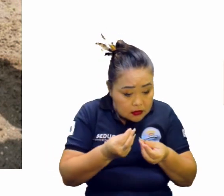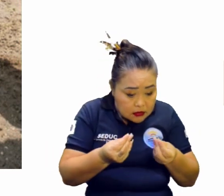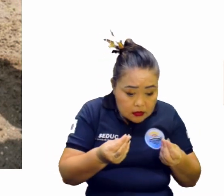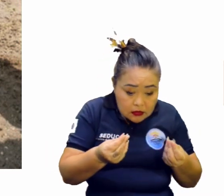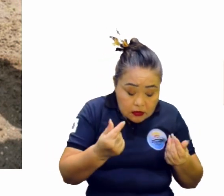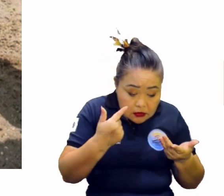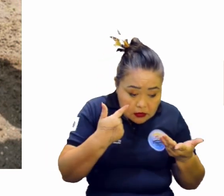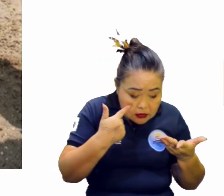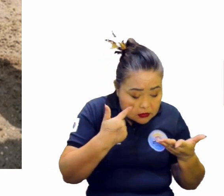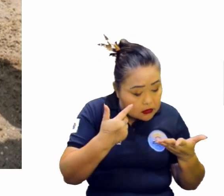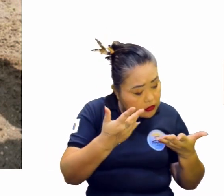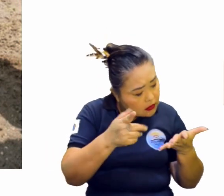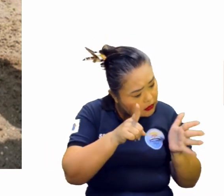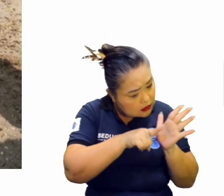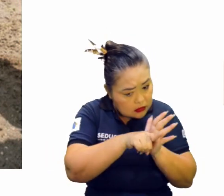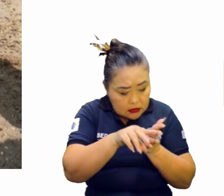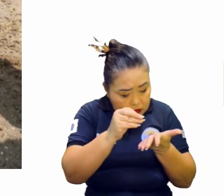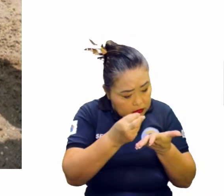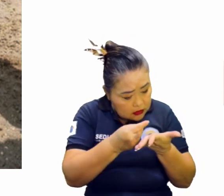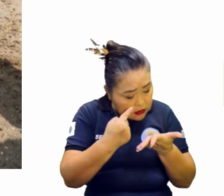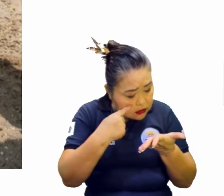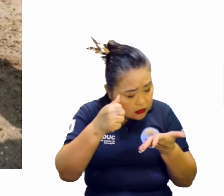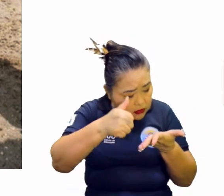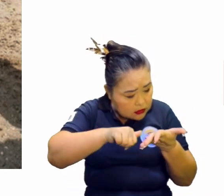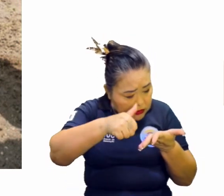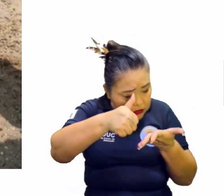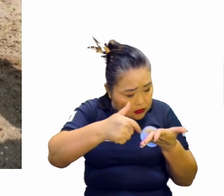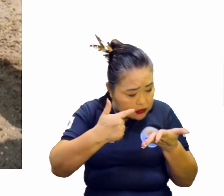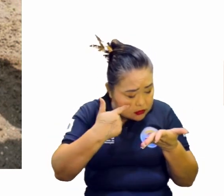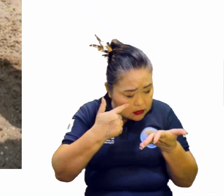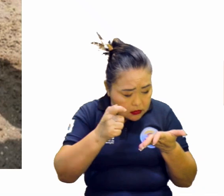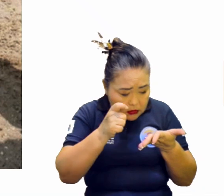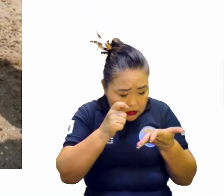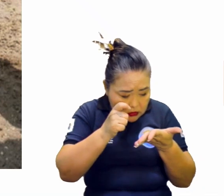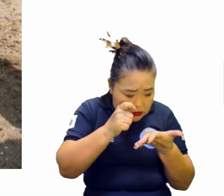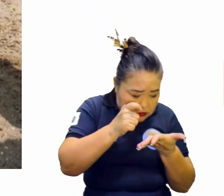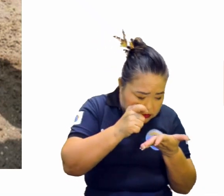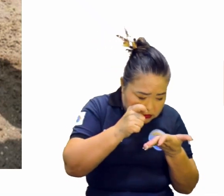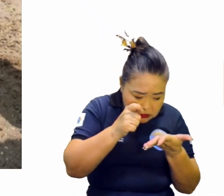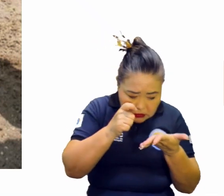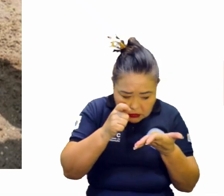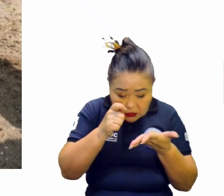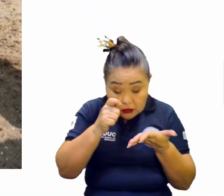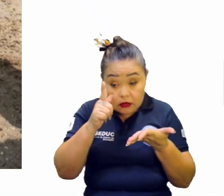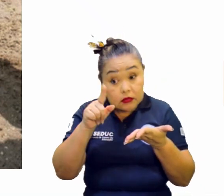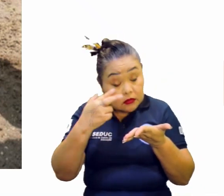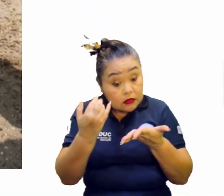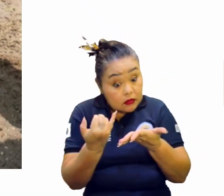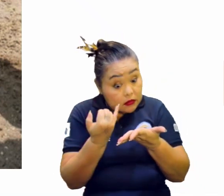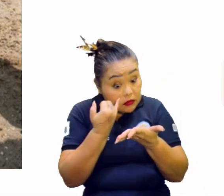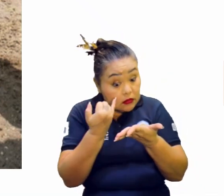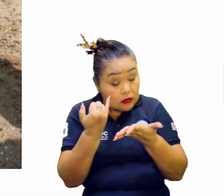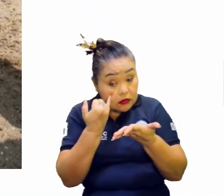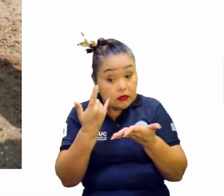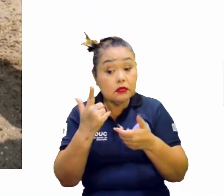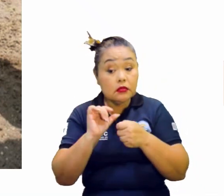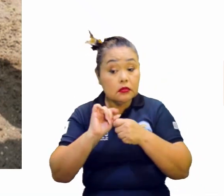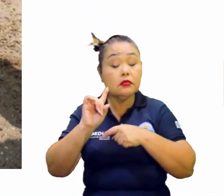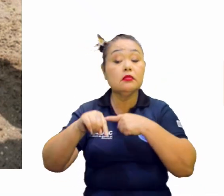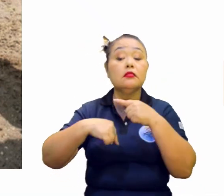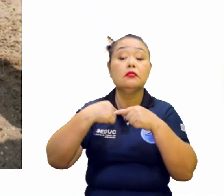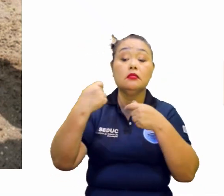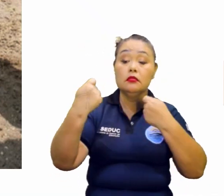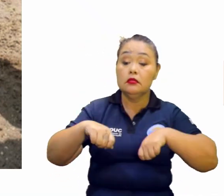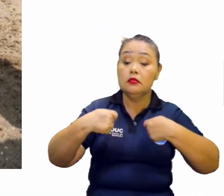Isso é importante também lembrar. Eu preciso das informações necessárias para